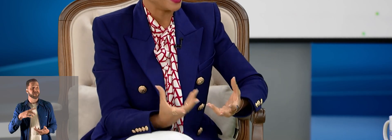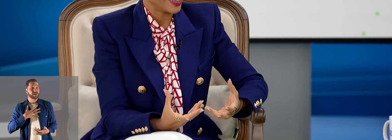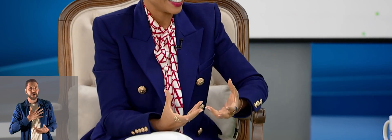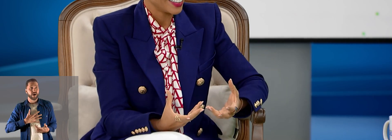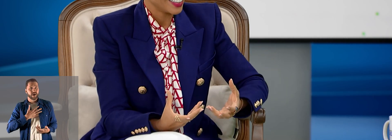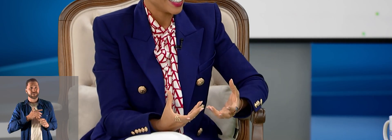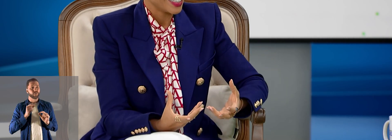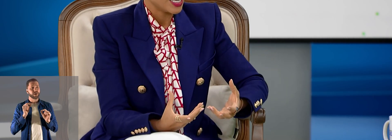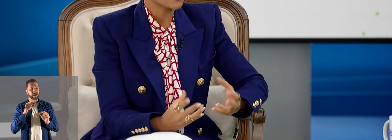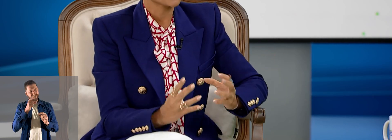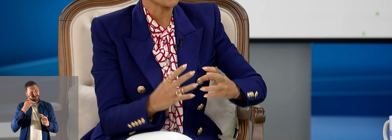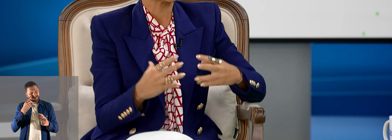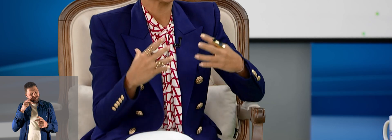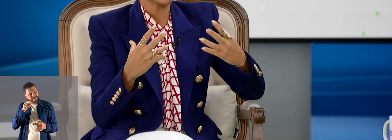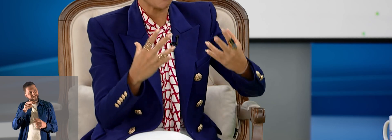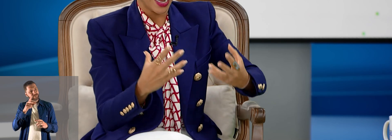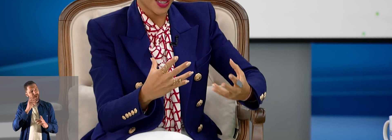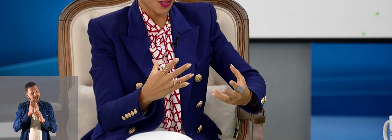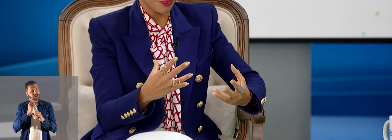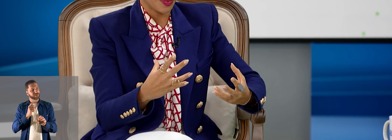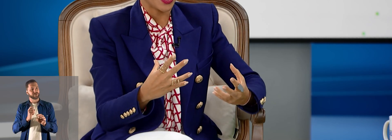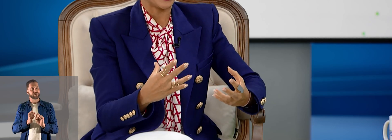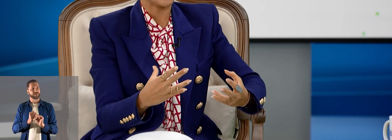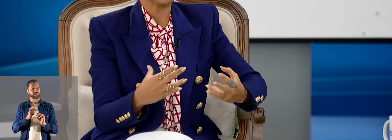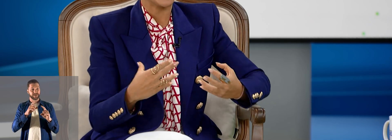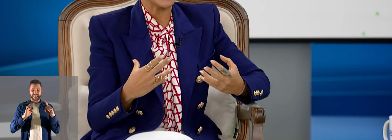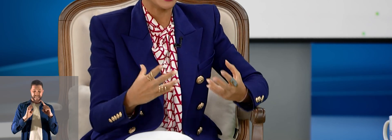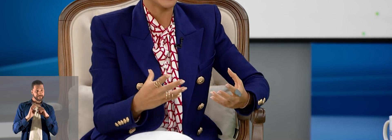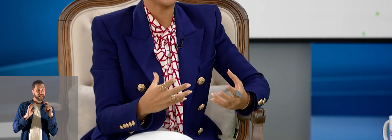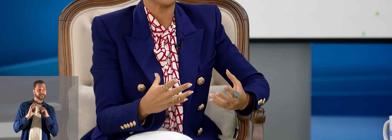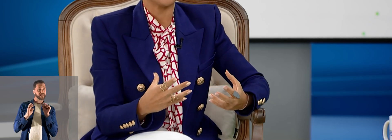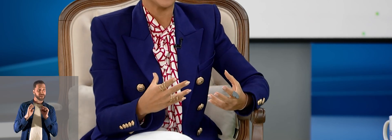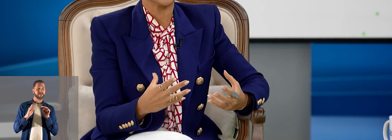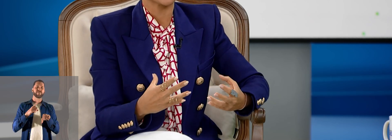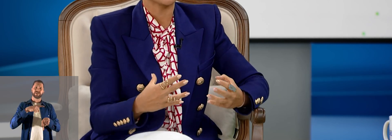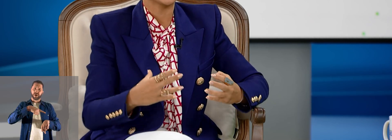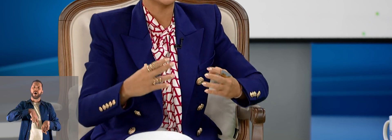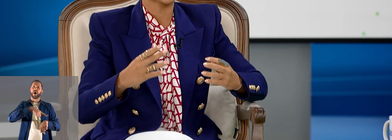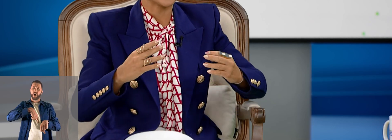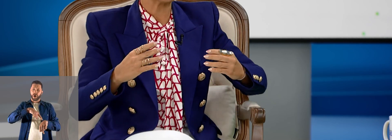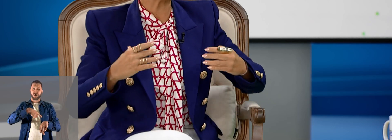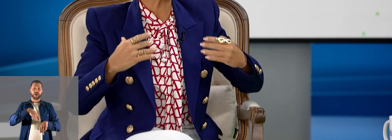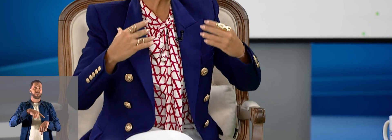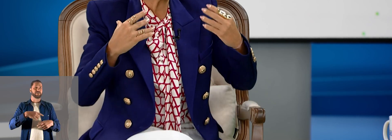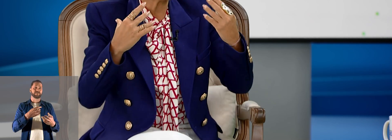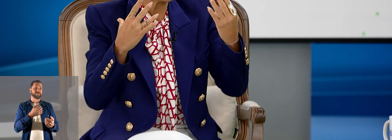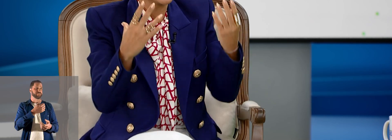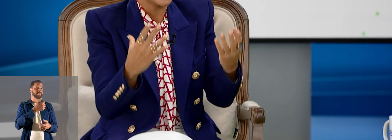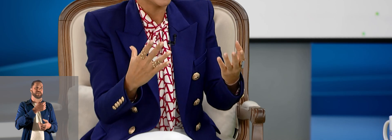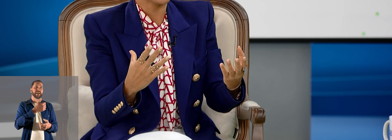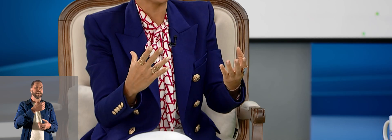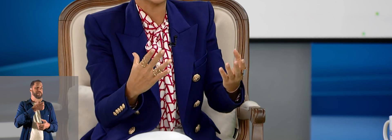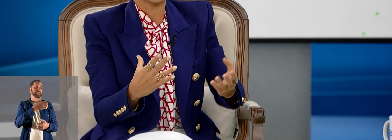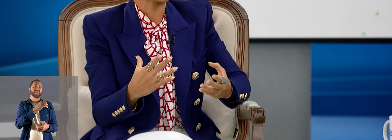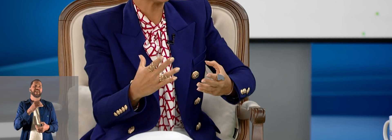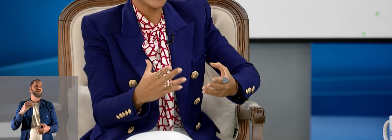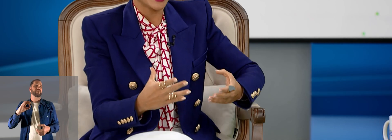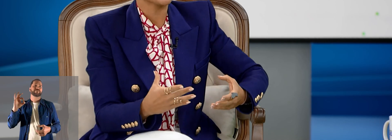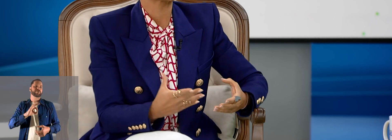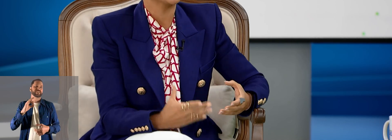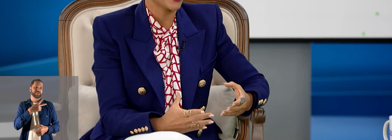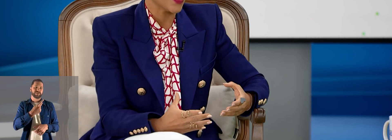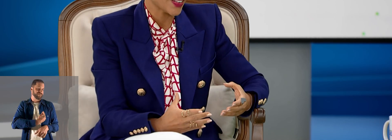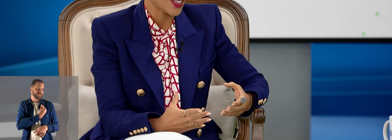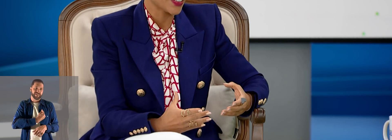que te faz bem Isso já é um grande passo porque empreender eu falo você vai se dedicar mil vezes